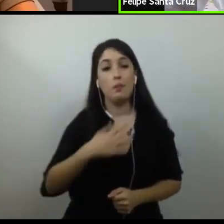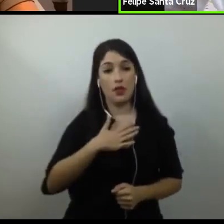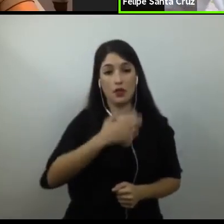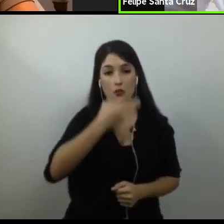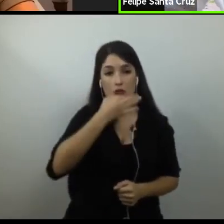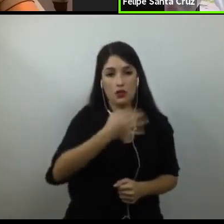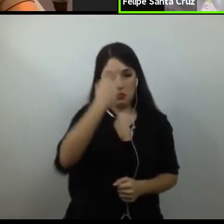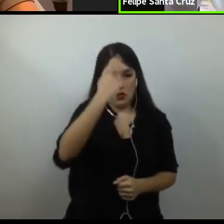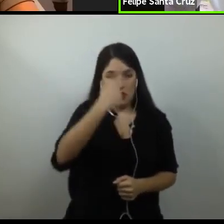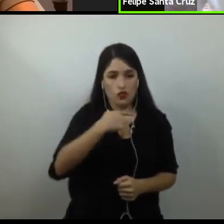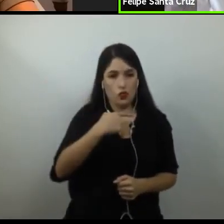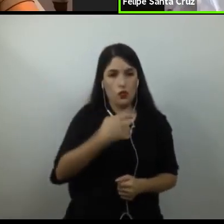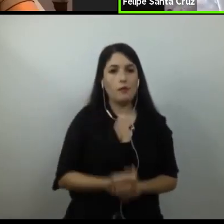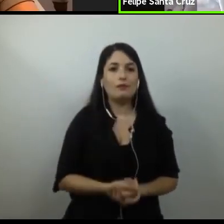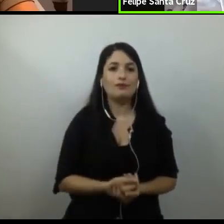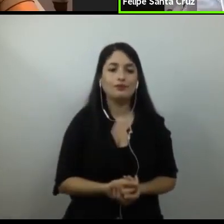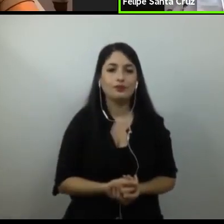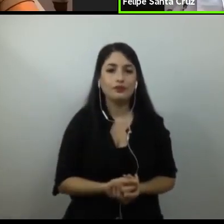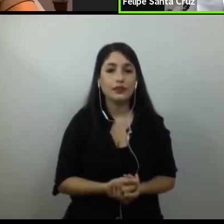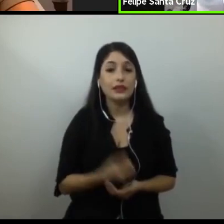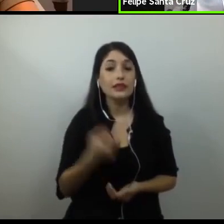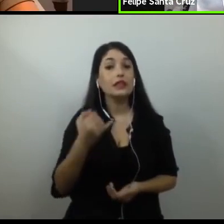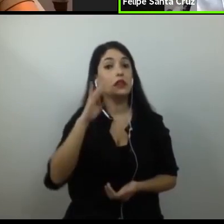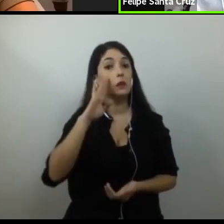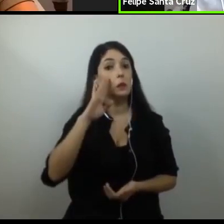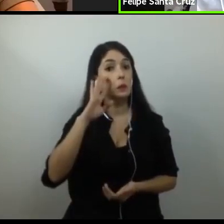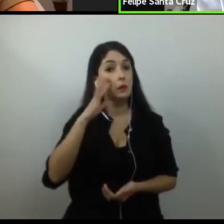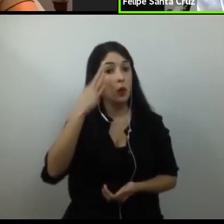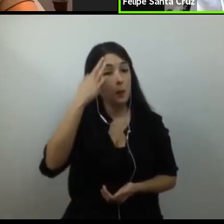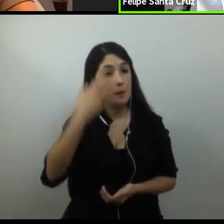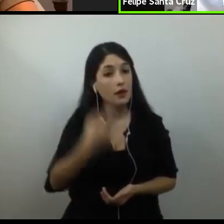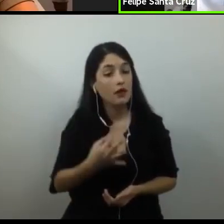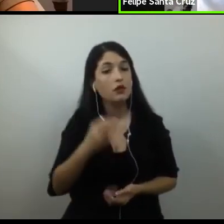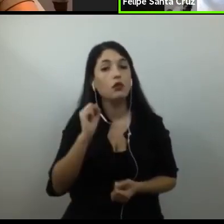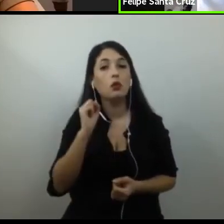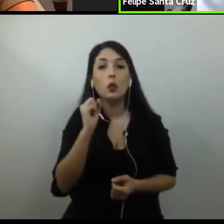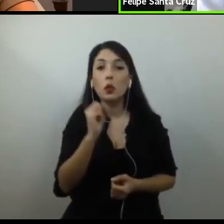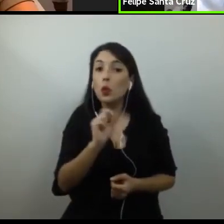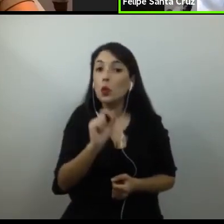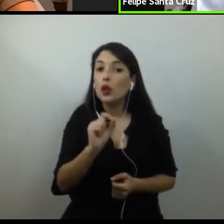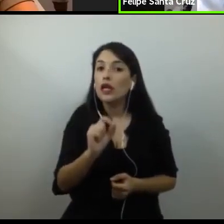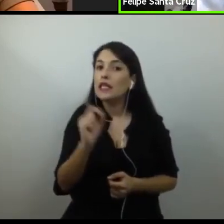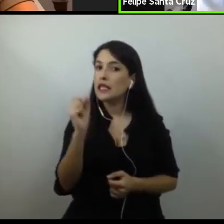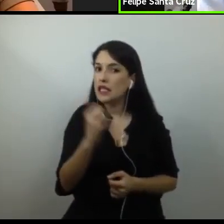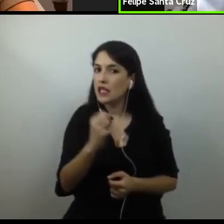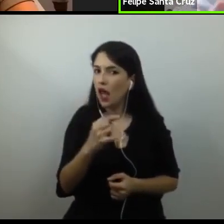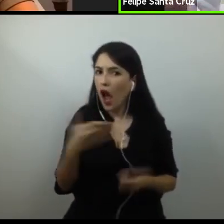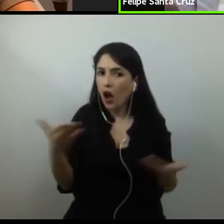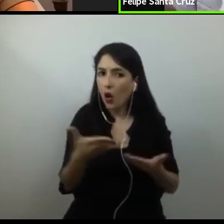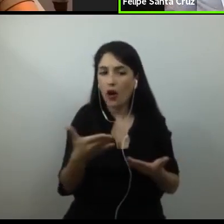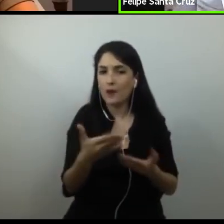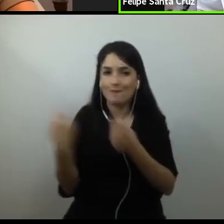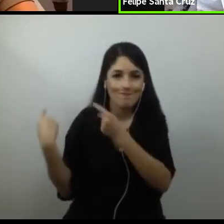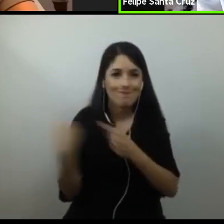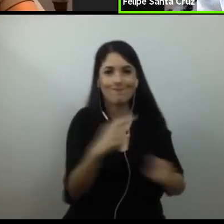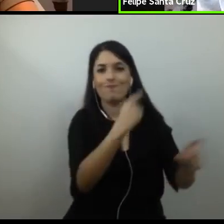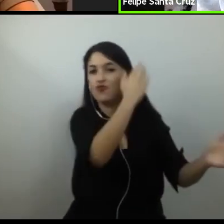que não reagirem agora vão se arrepender profundamente no futuro, né? O